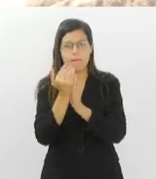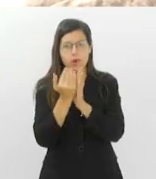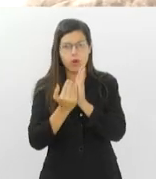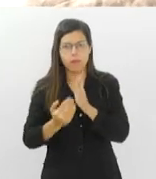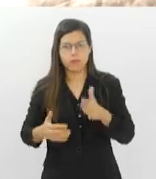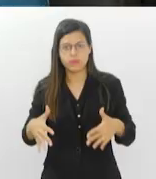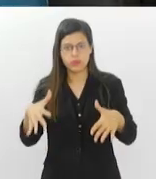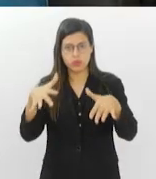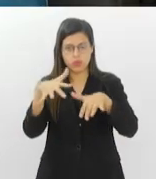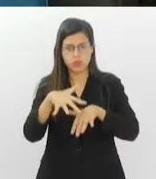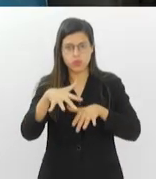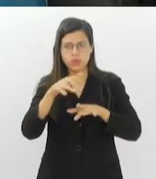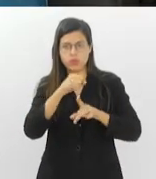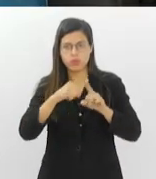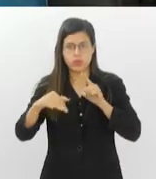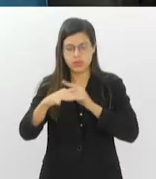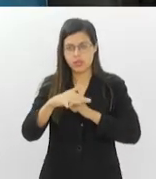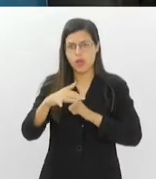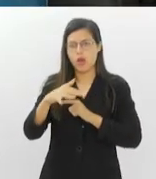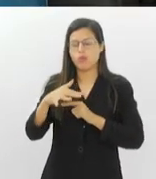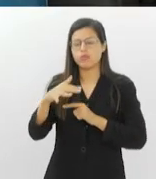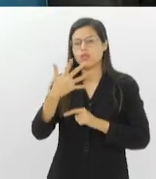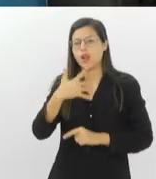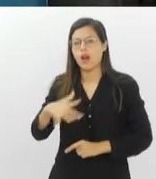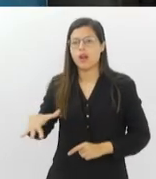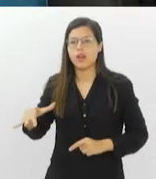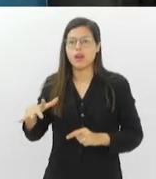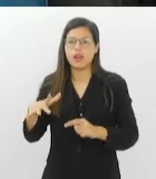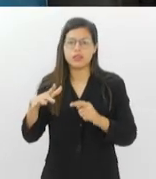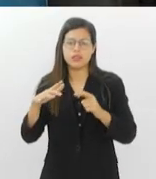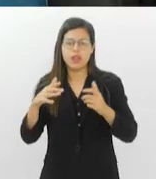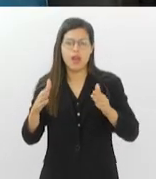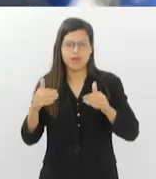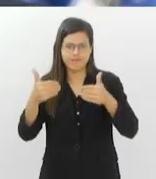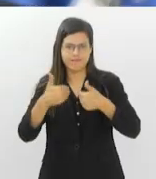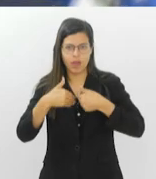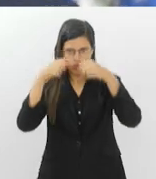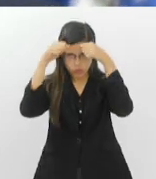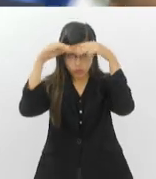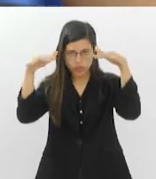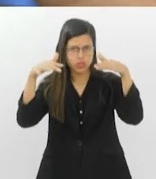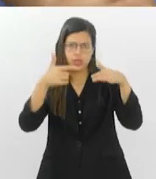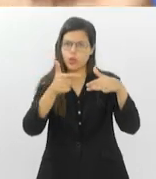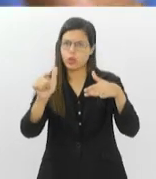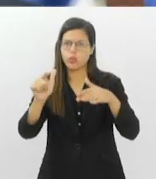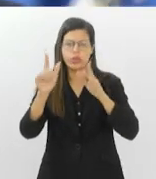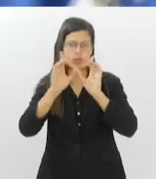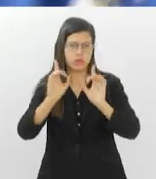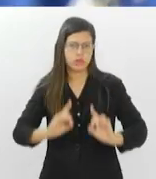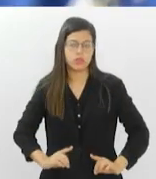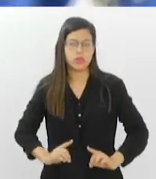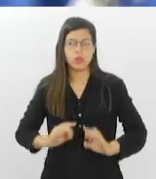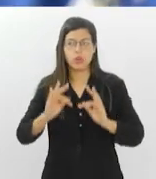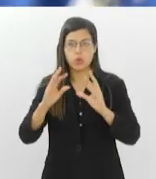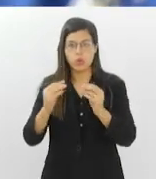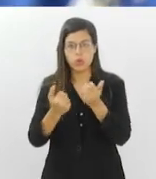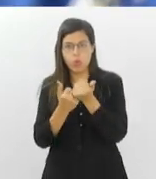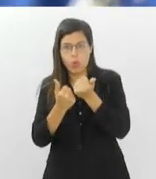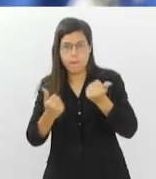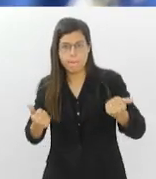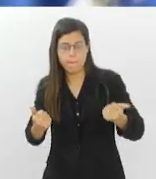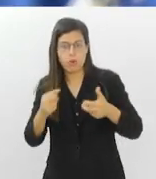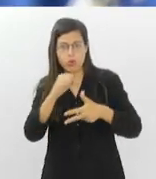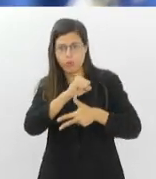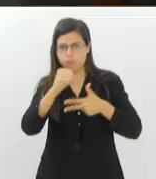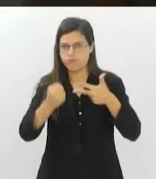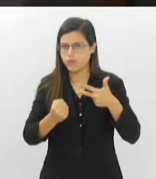crianças autistas, com síndrome de Down e outras deficiências. Tudo com o apoio do poder público, que não pode